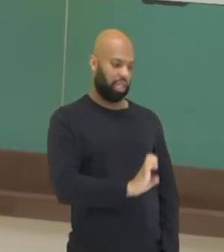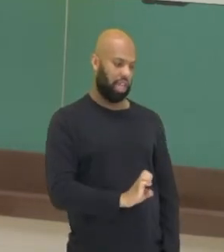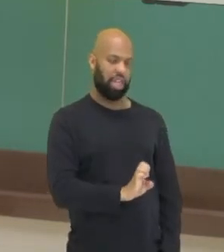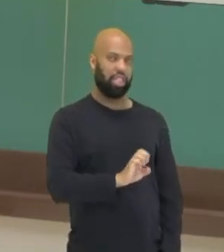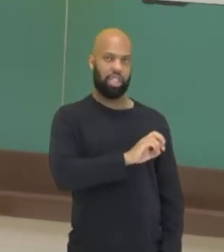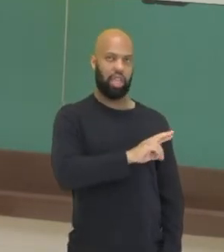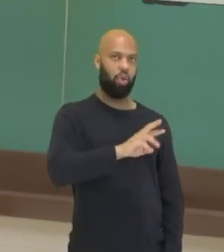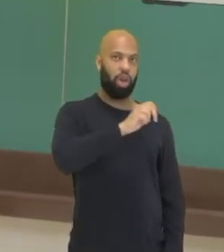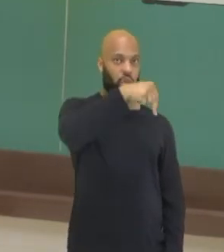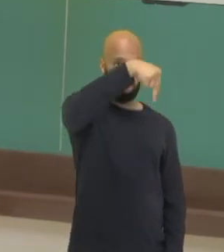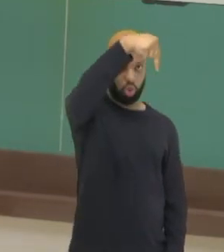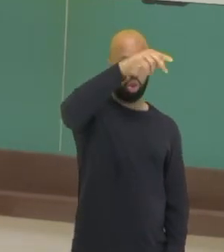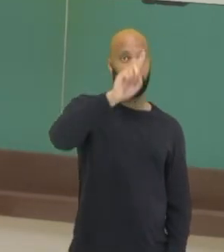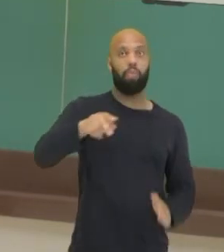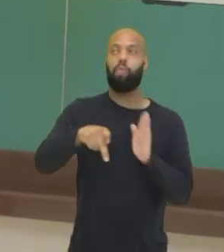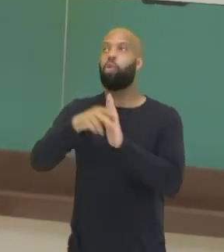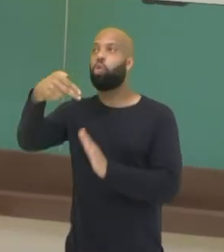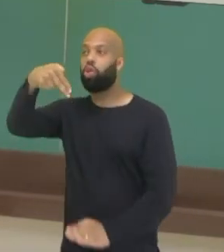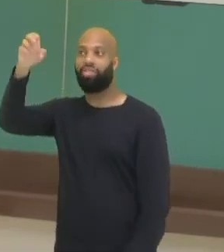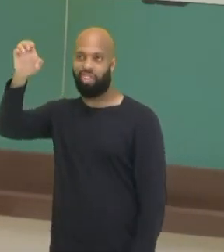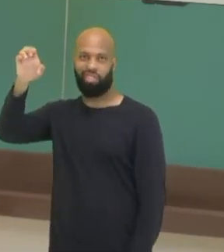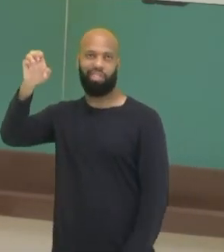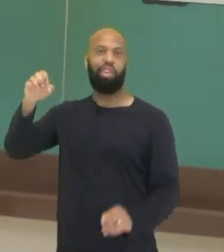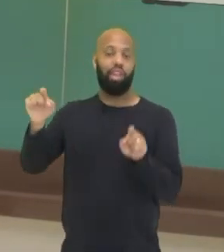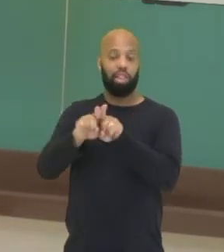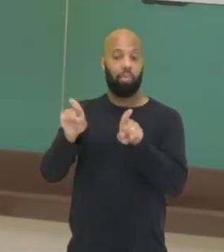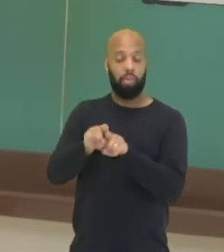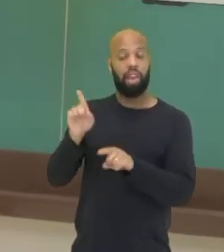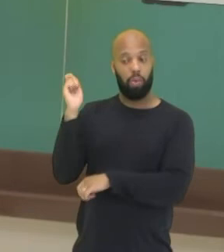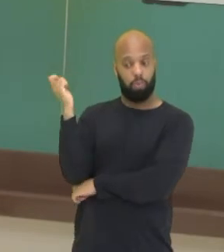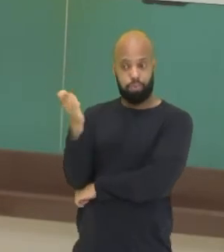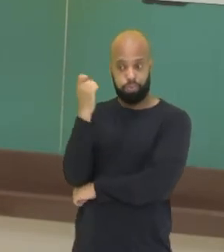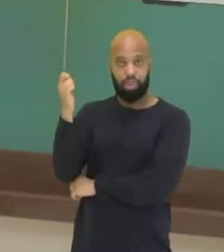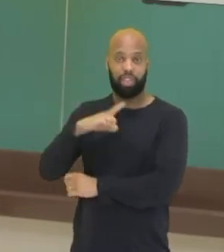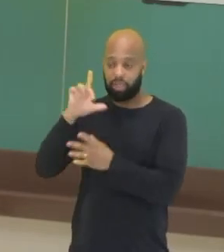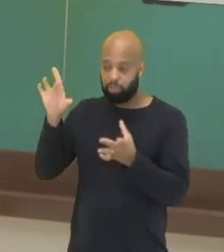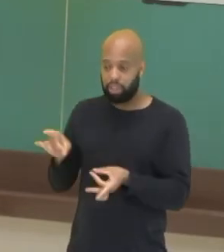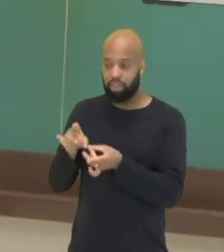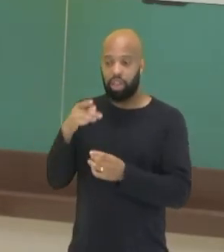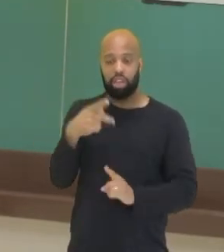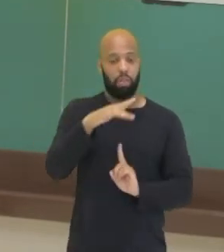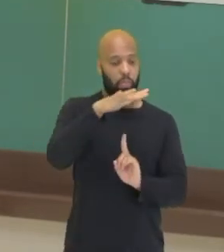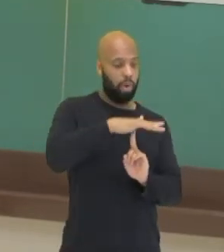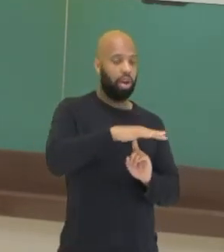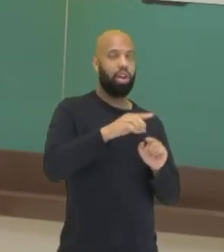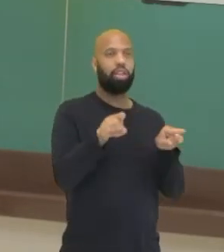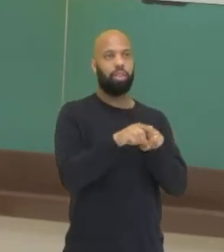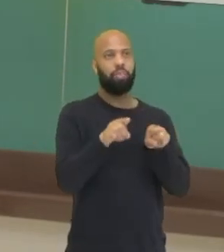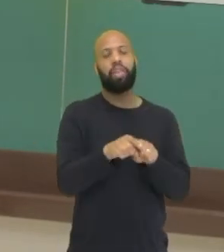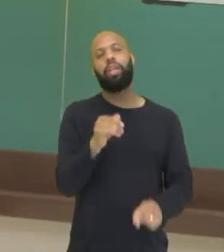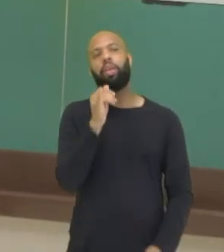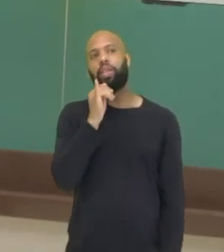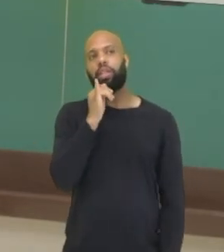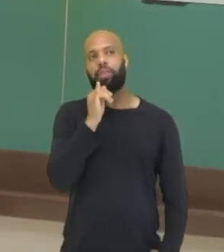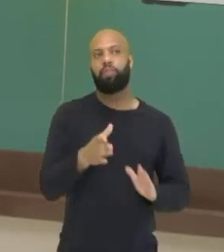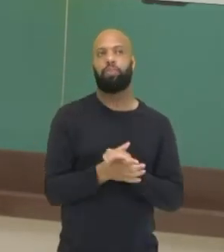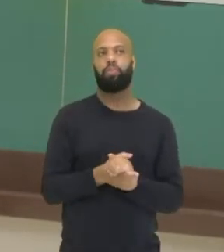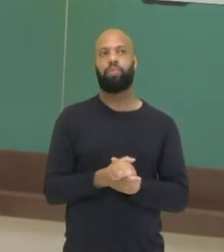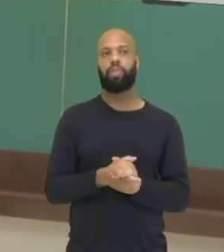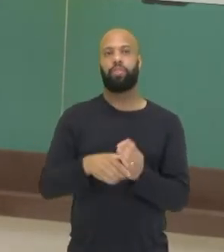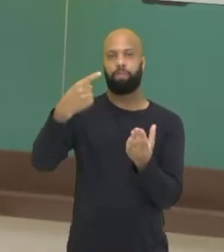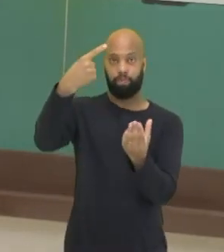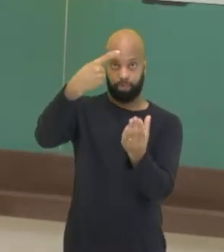da região. Assim como no Rio Grande do Sul tem as suas, no Paraná nós temos algumas, né? Por exemplo, a